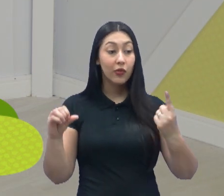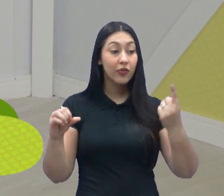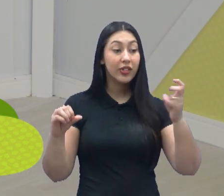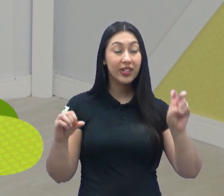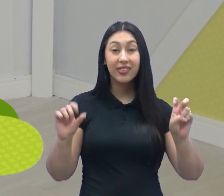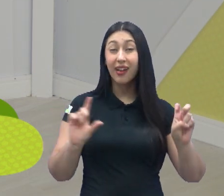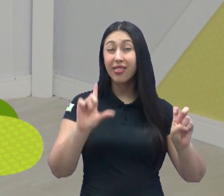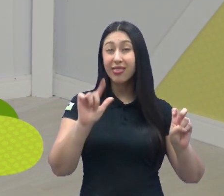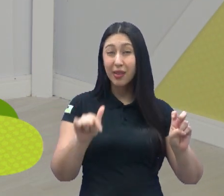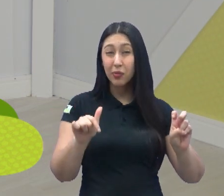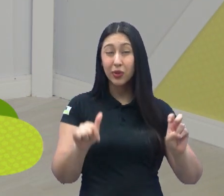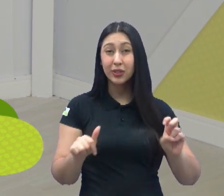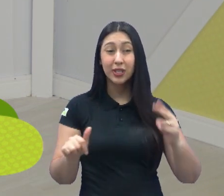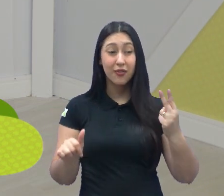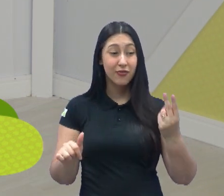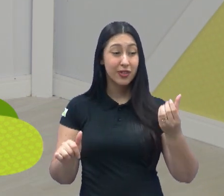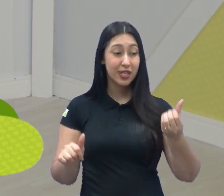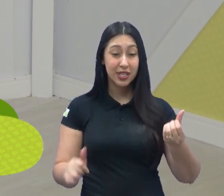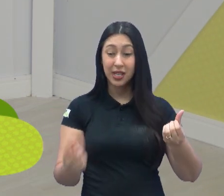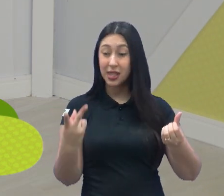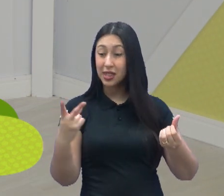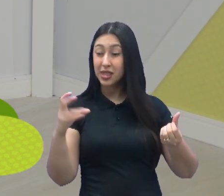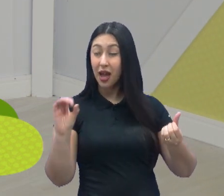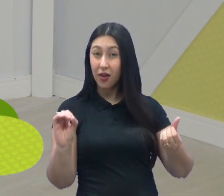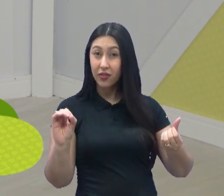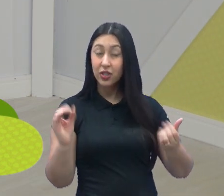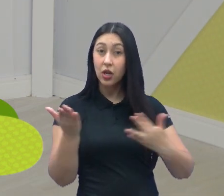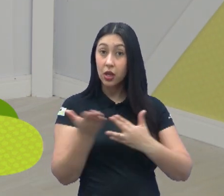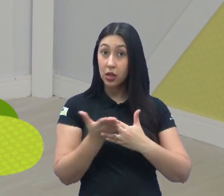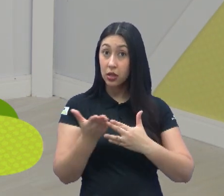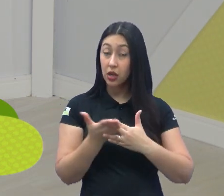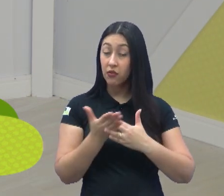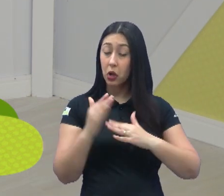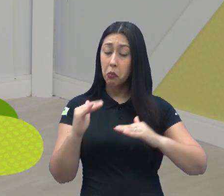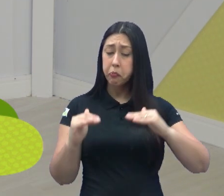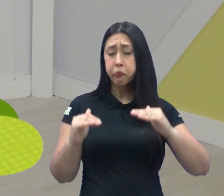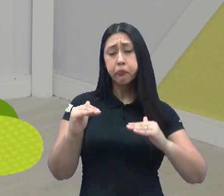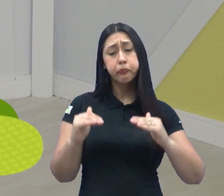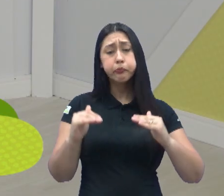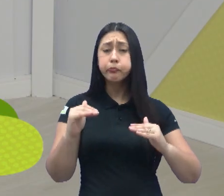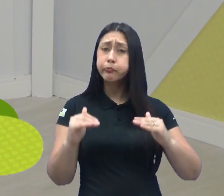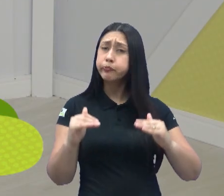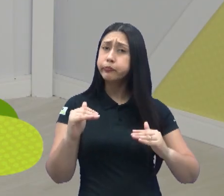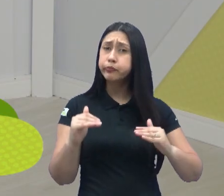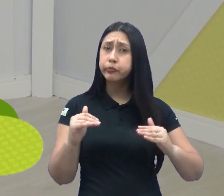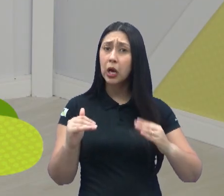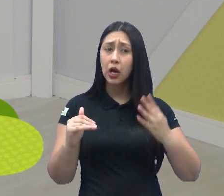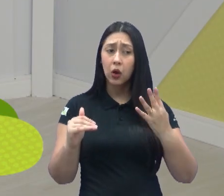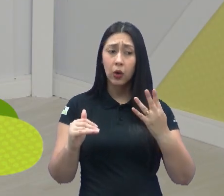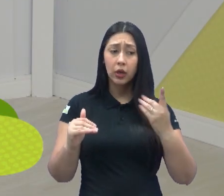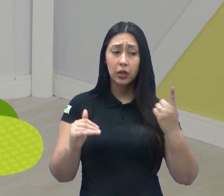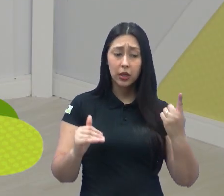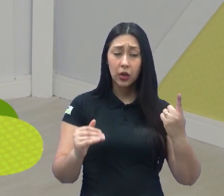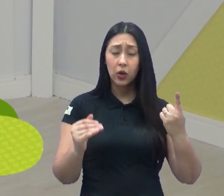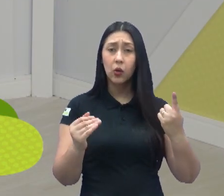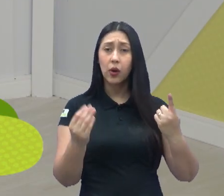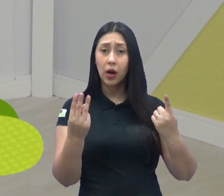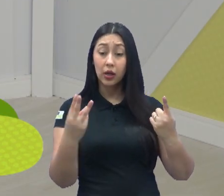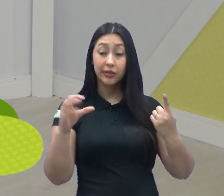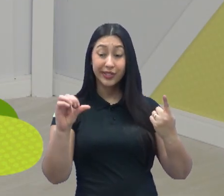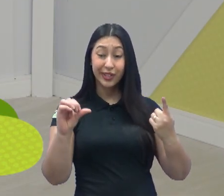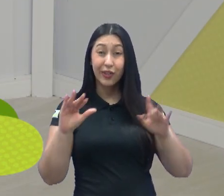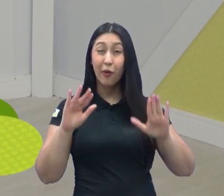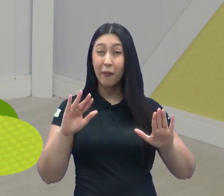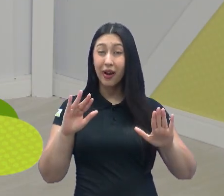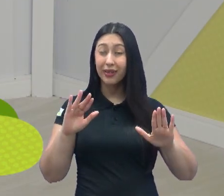perdeu 26-20, o jogo foi por intervalo equilibrado, 41-39 para a equipe do Corinthians. Só que aí o terceiro